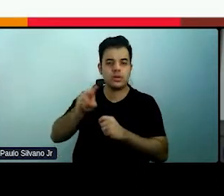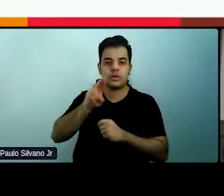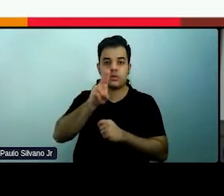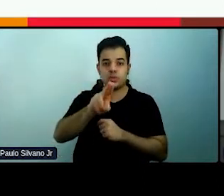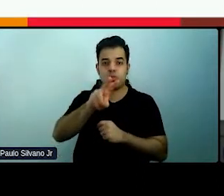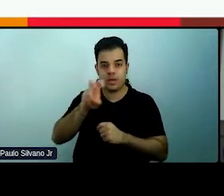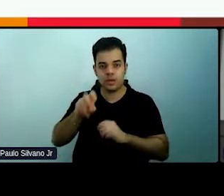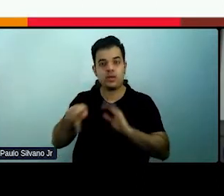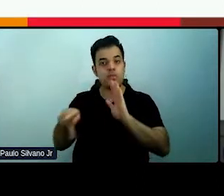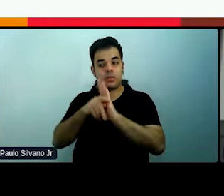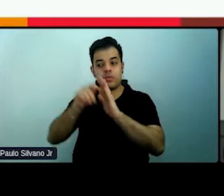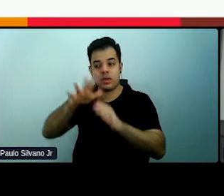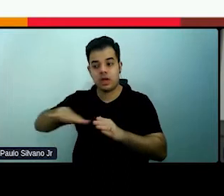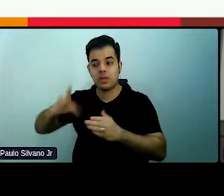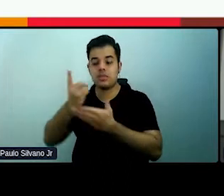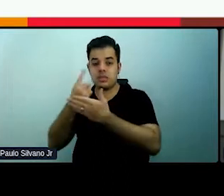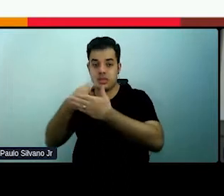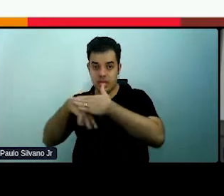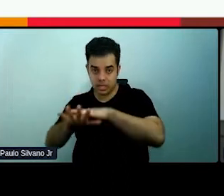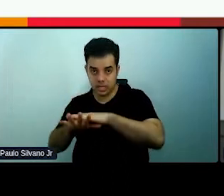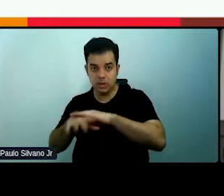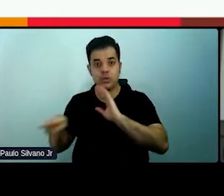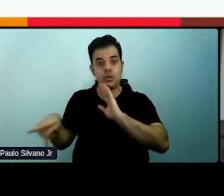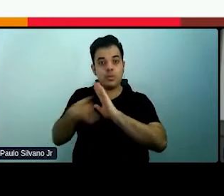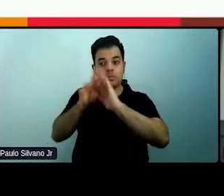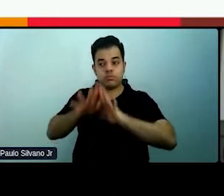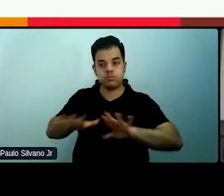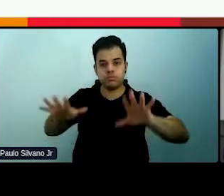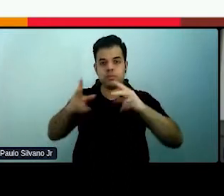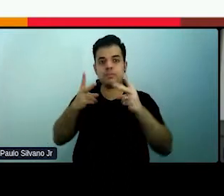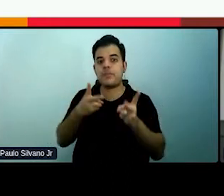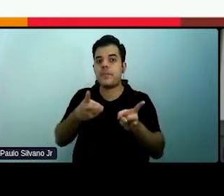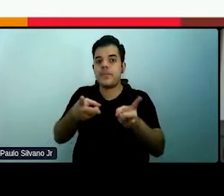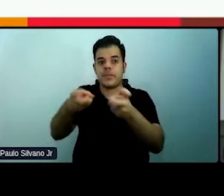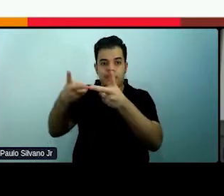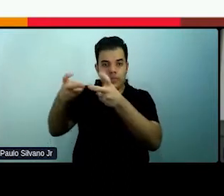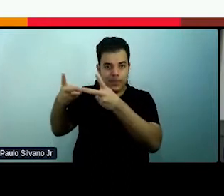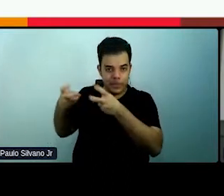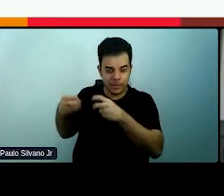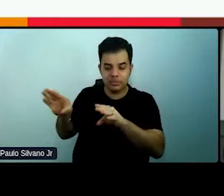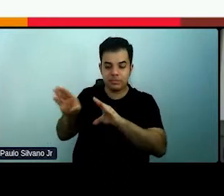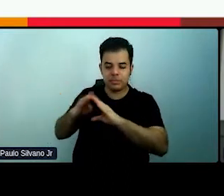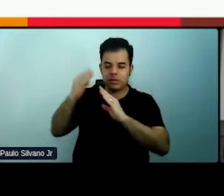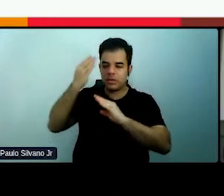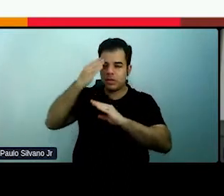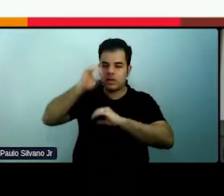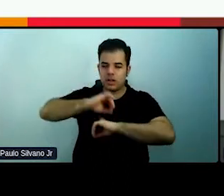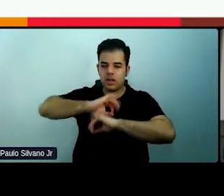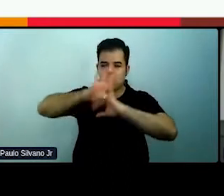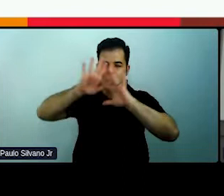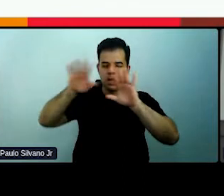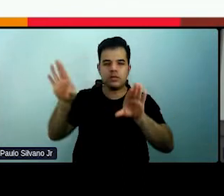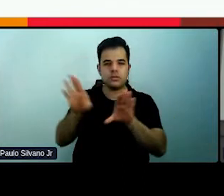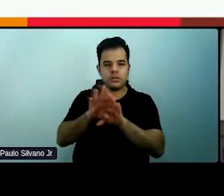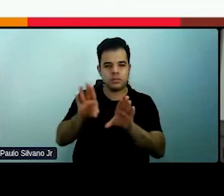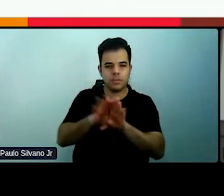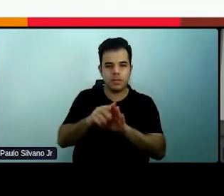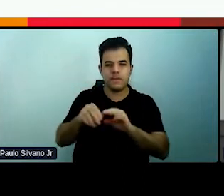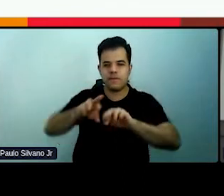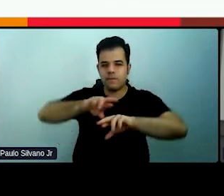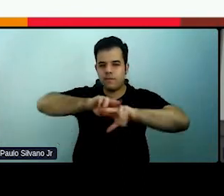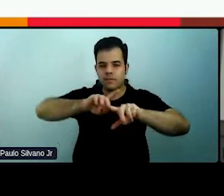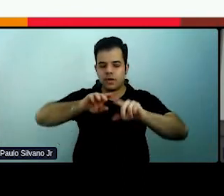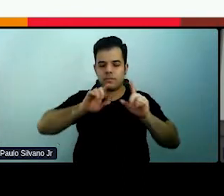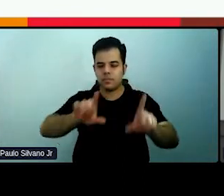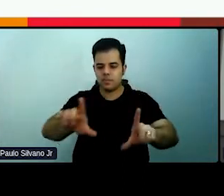UX pertence a um campo do design que compreende, entre outras coisas, a percepção, o entendimento e a usabilidade das telas